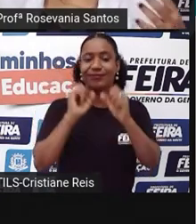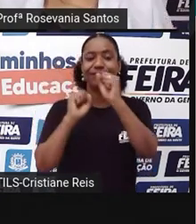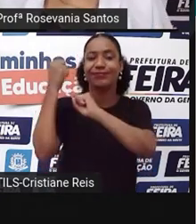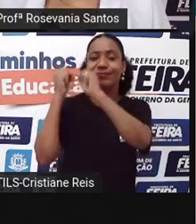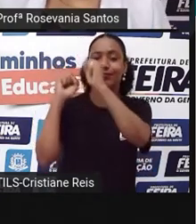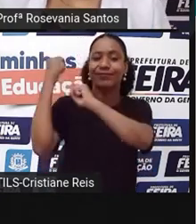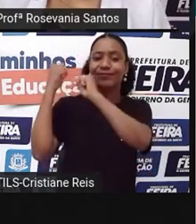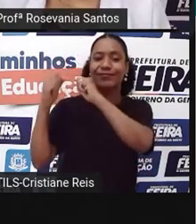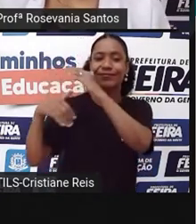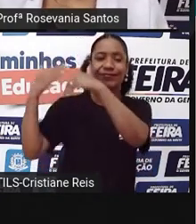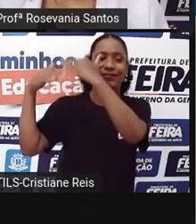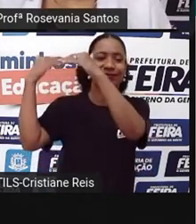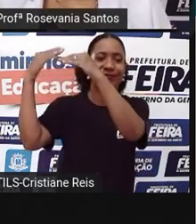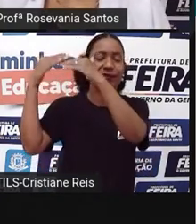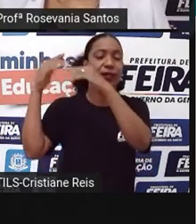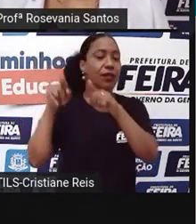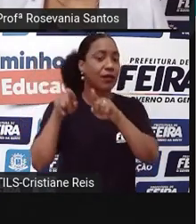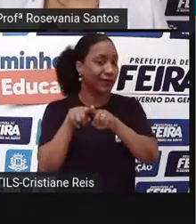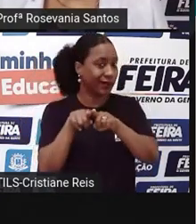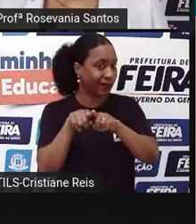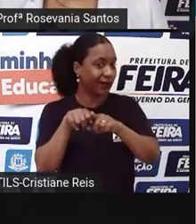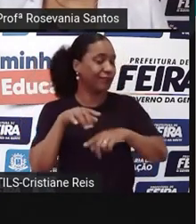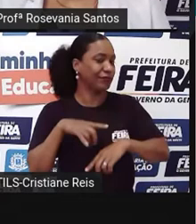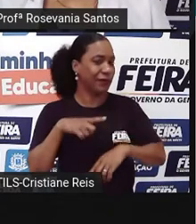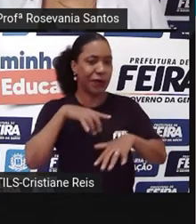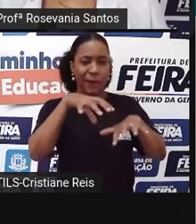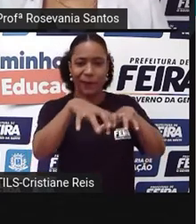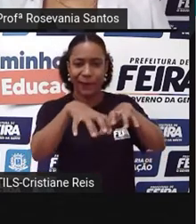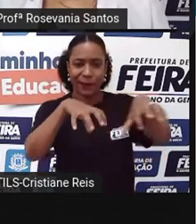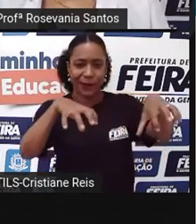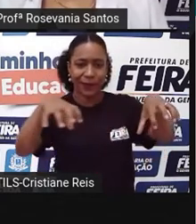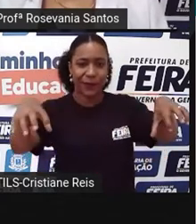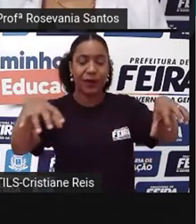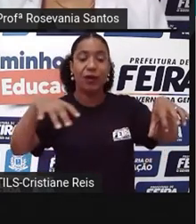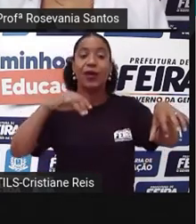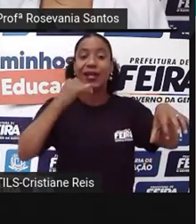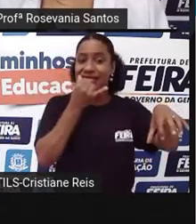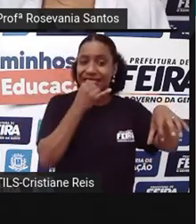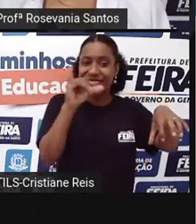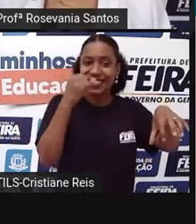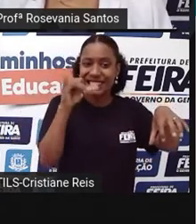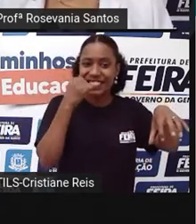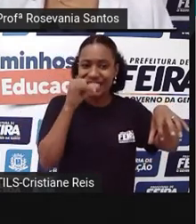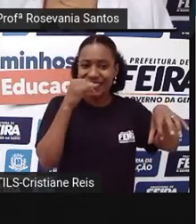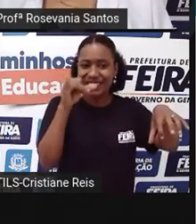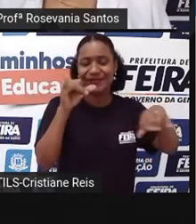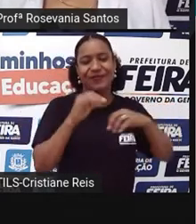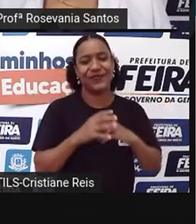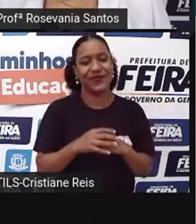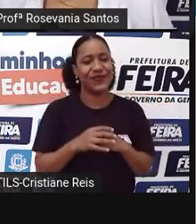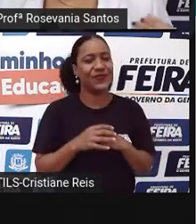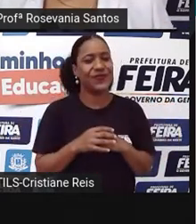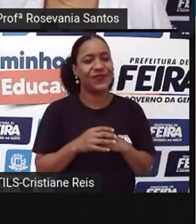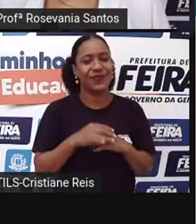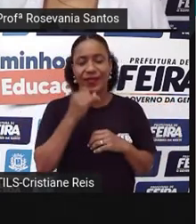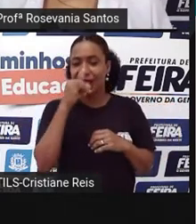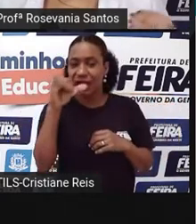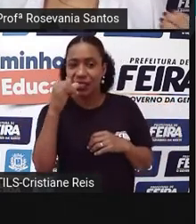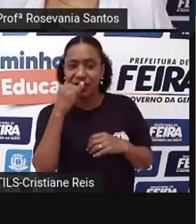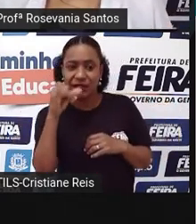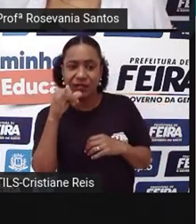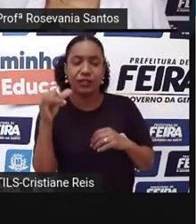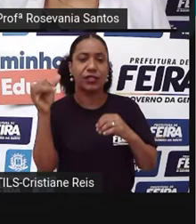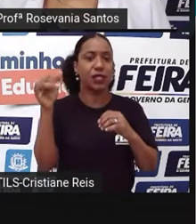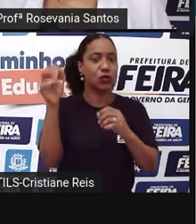industrial são os parques energéticos. A gente tem várias hidrelétricas, a gente, né, tem a energia